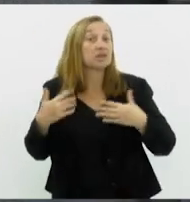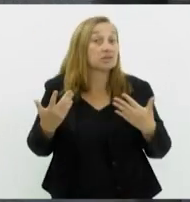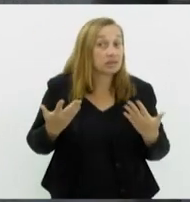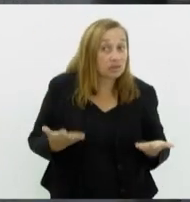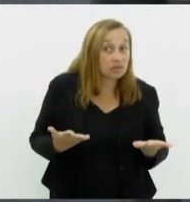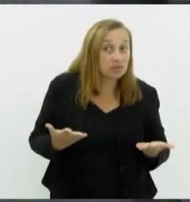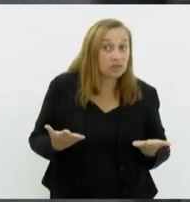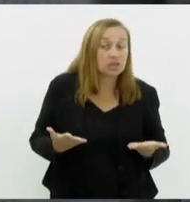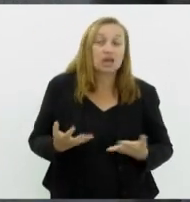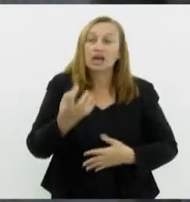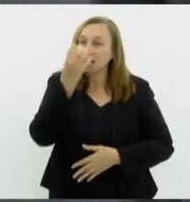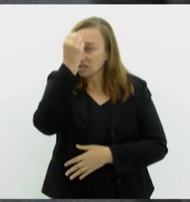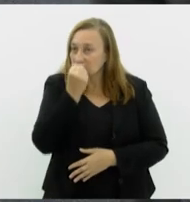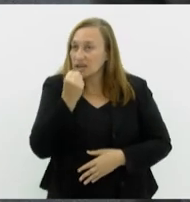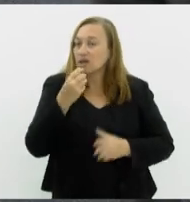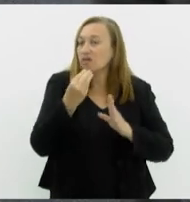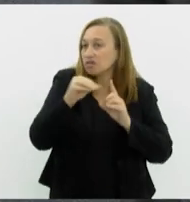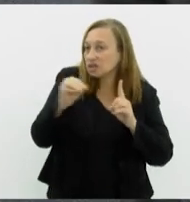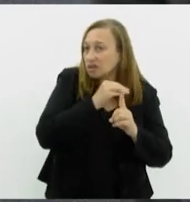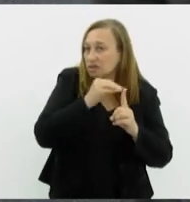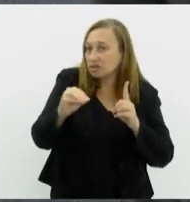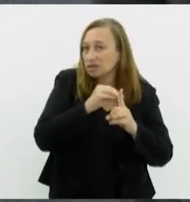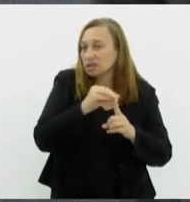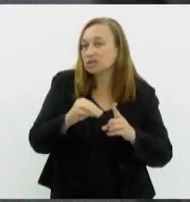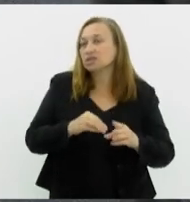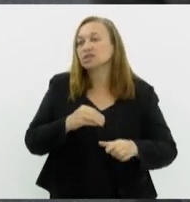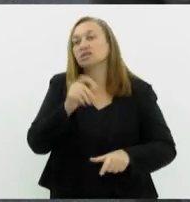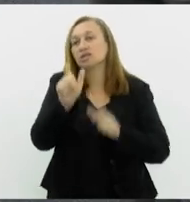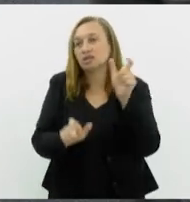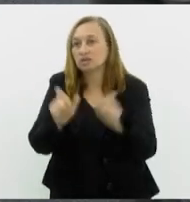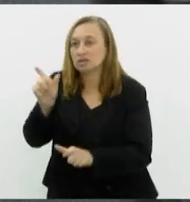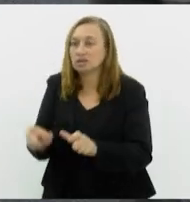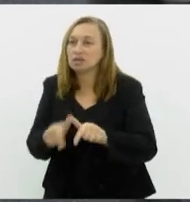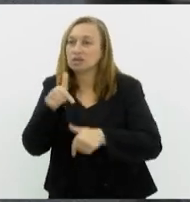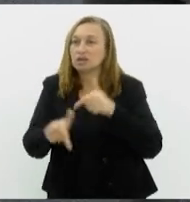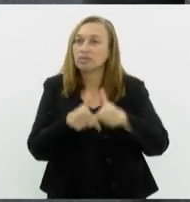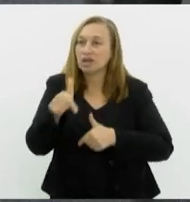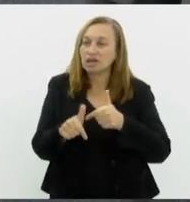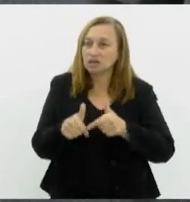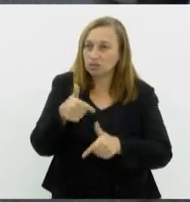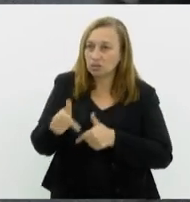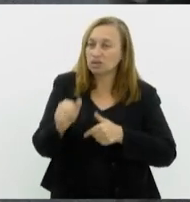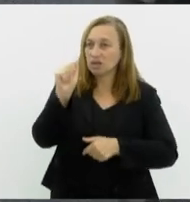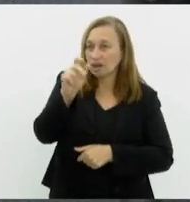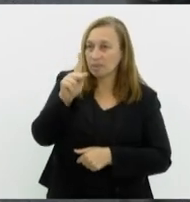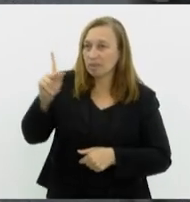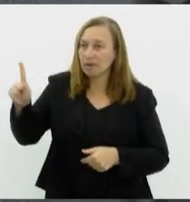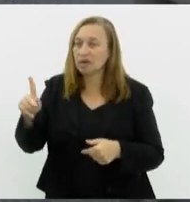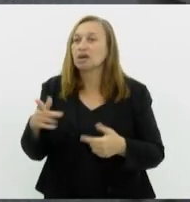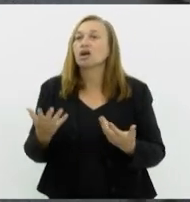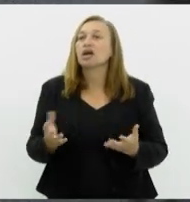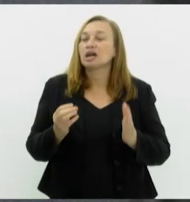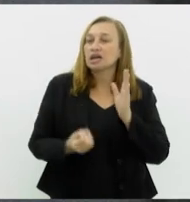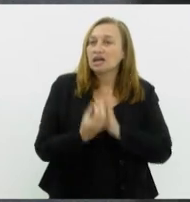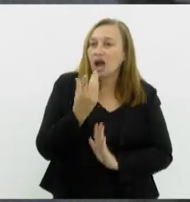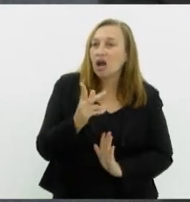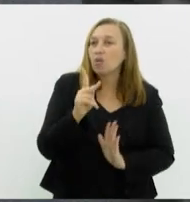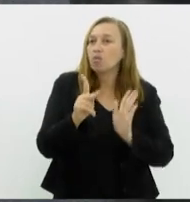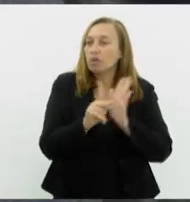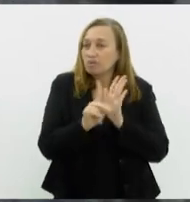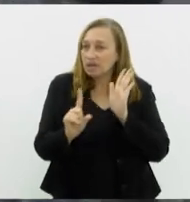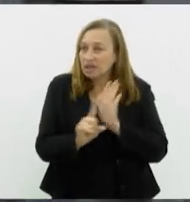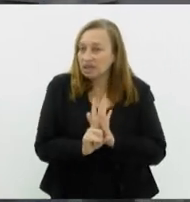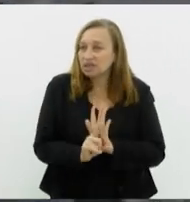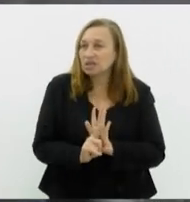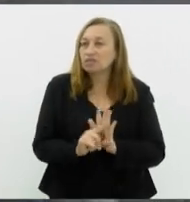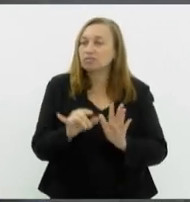é grave a vulnerabilidade desses trabalhadores hoje no Estado. Criar uma política de prevenção que adote